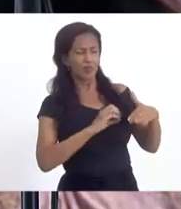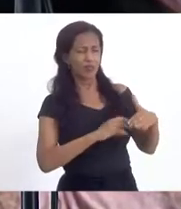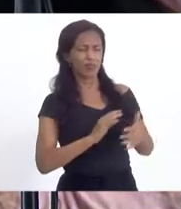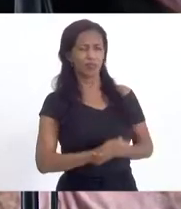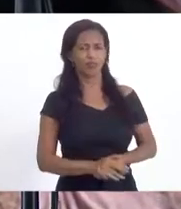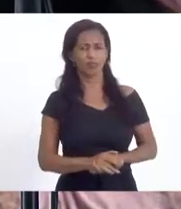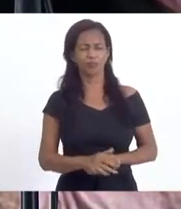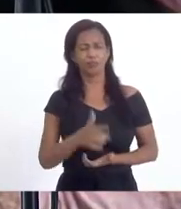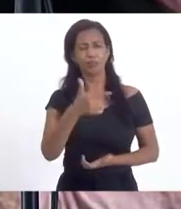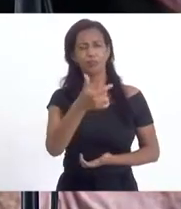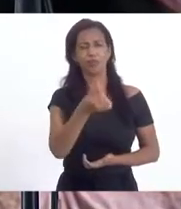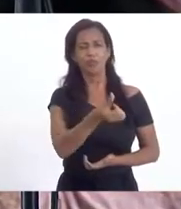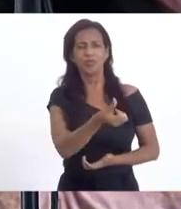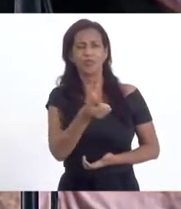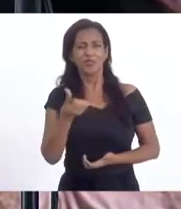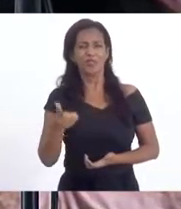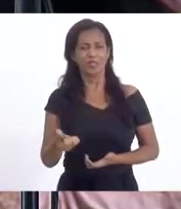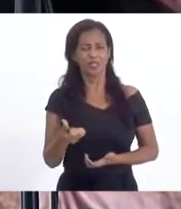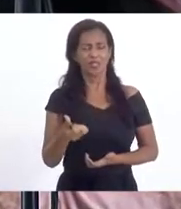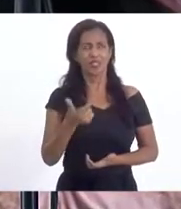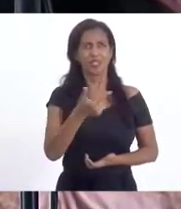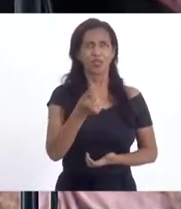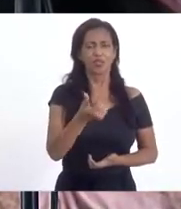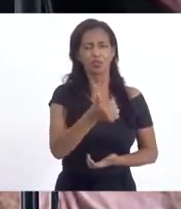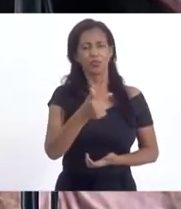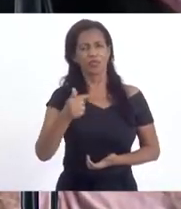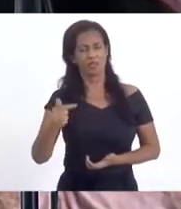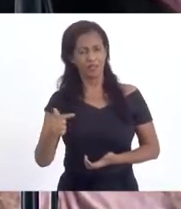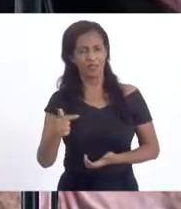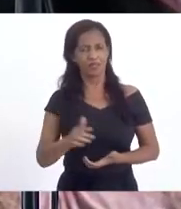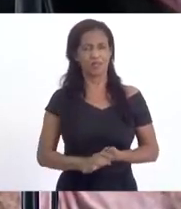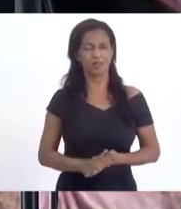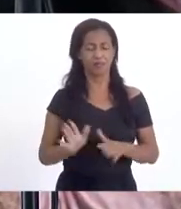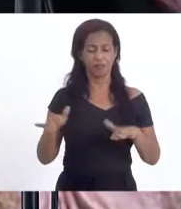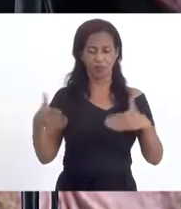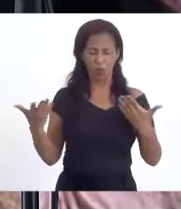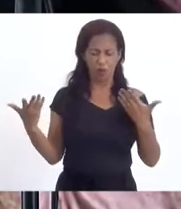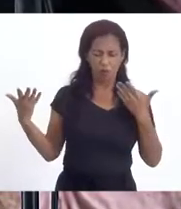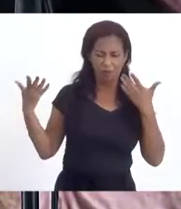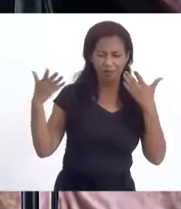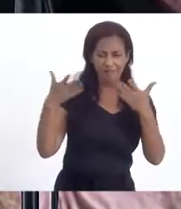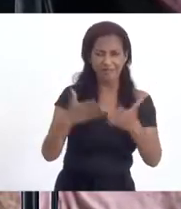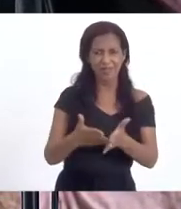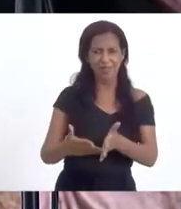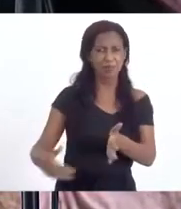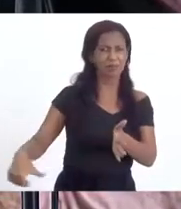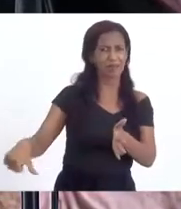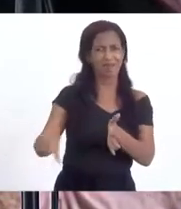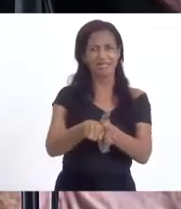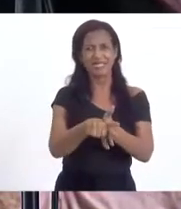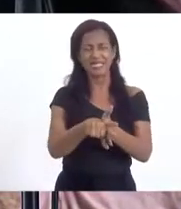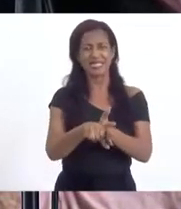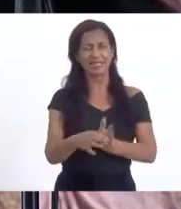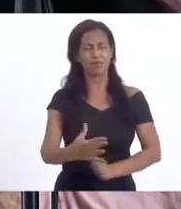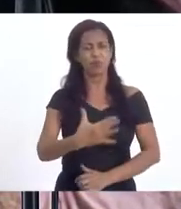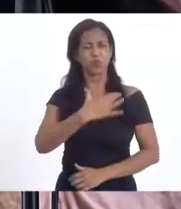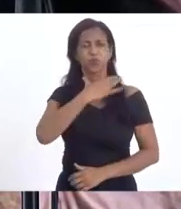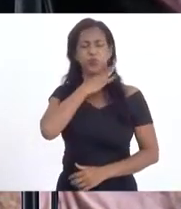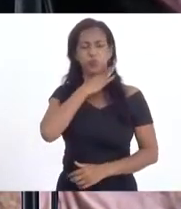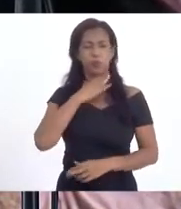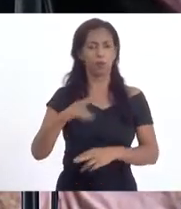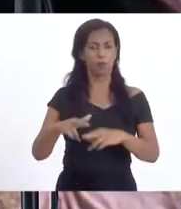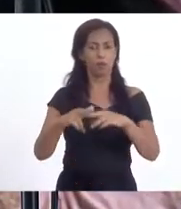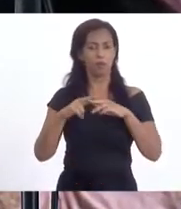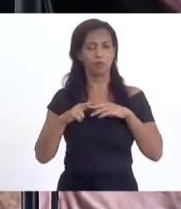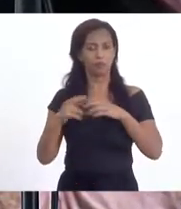em 2016, em 2017, quando nós mergulhamos no caos financeiro por conta